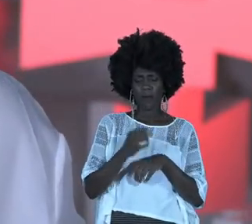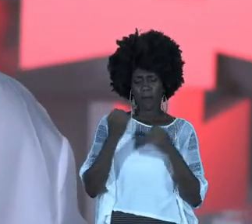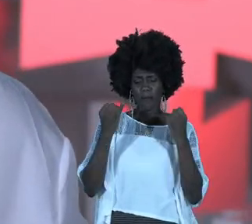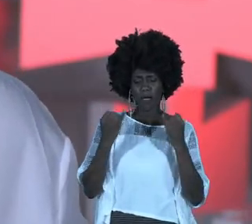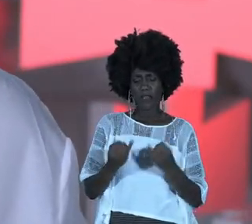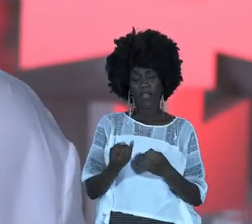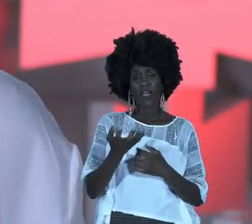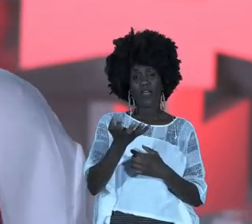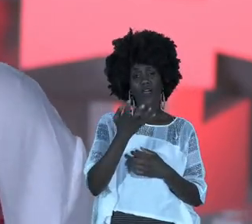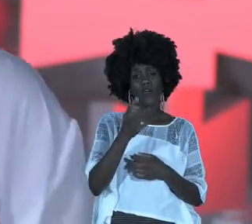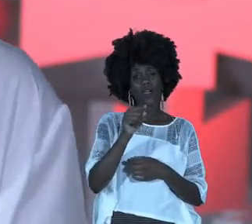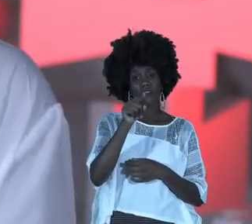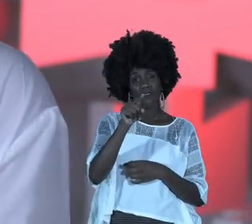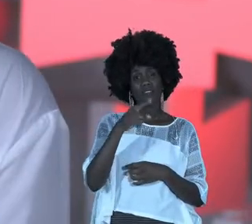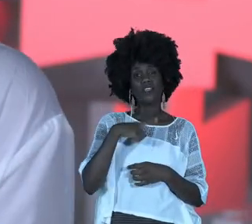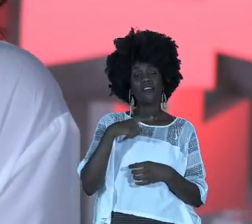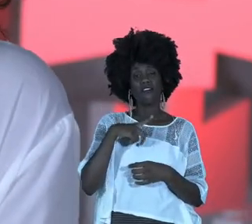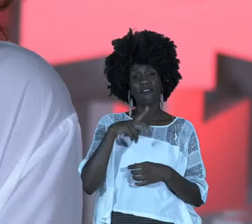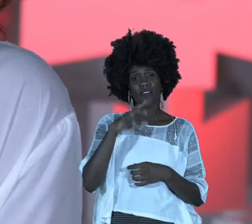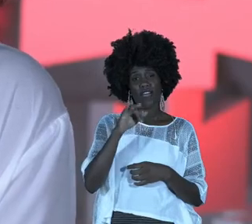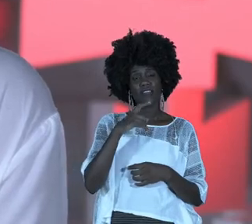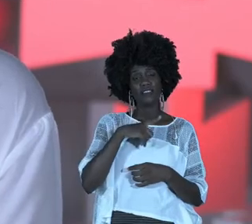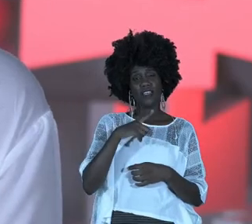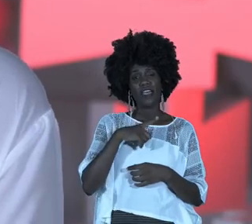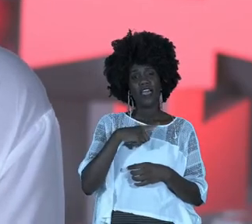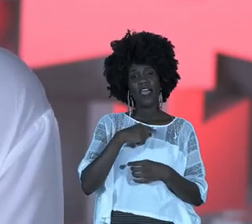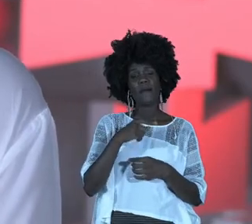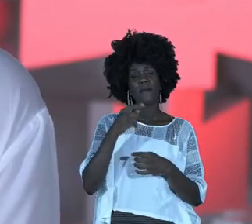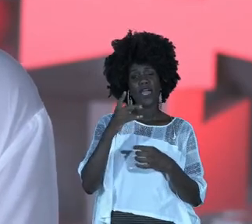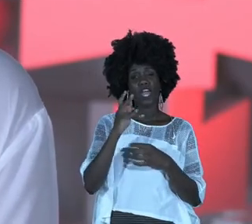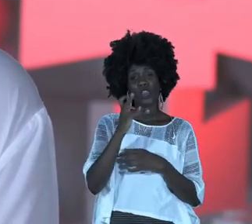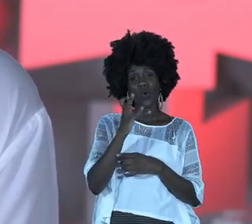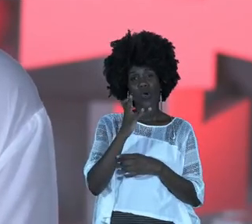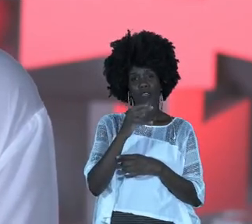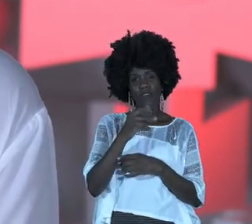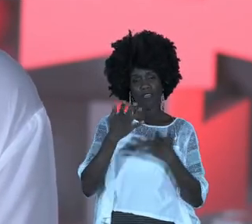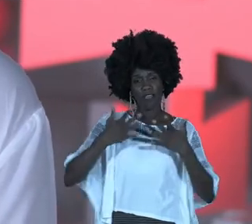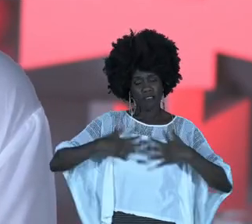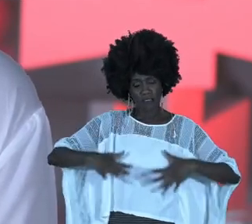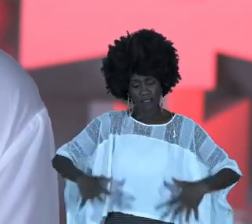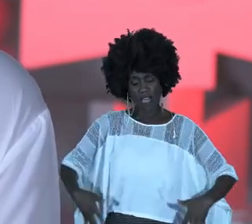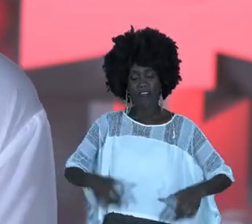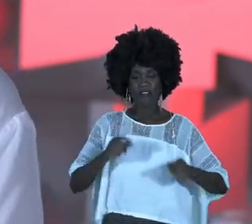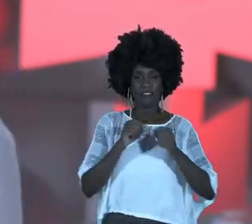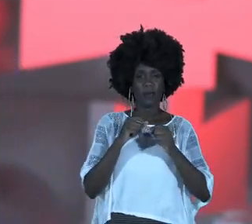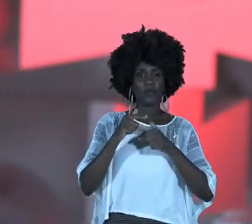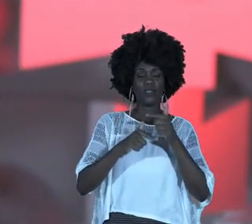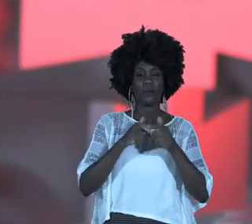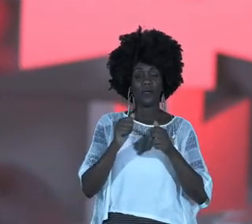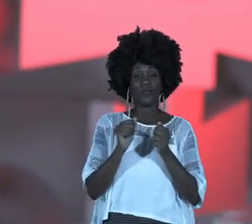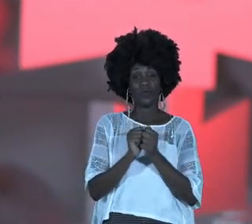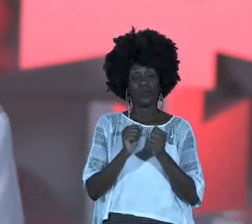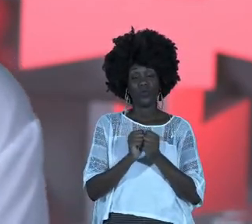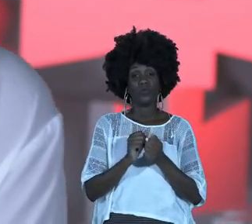ser minha noiva, ela topou, e aí nós fizemos esse trabalho juntas, ok?